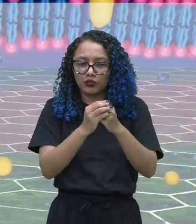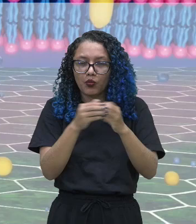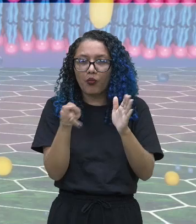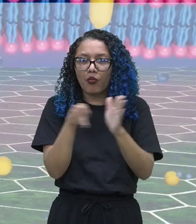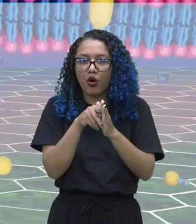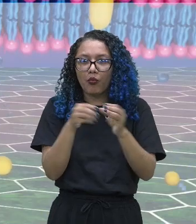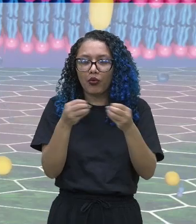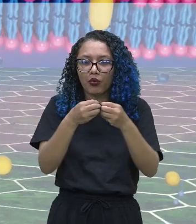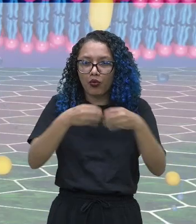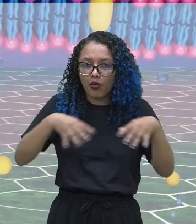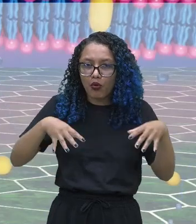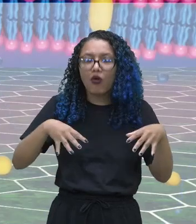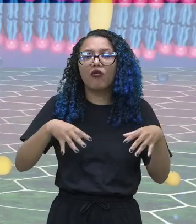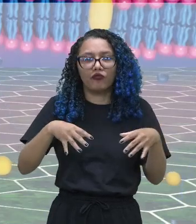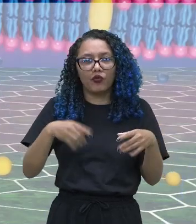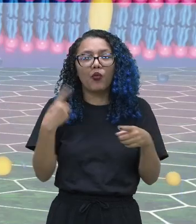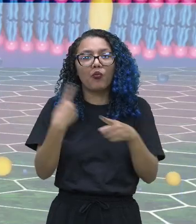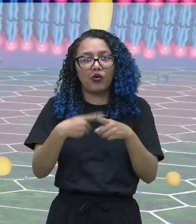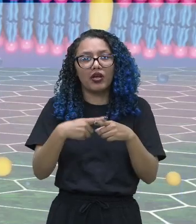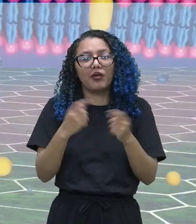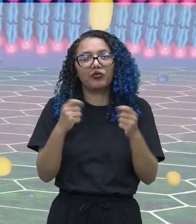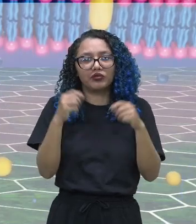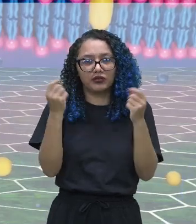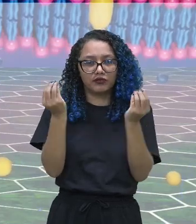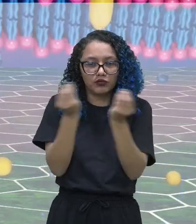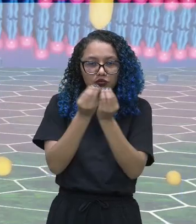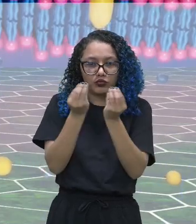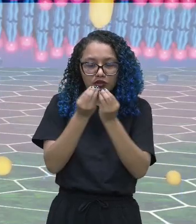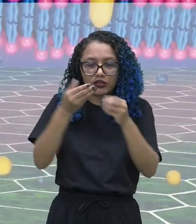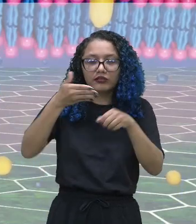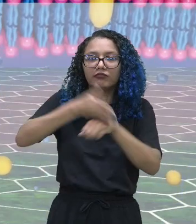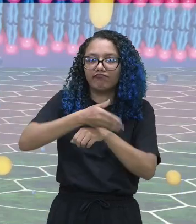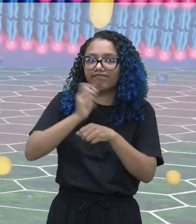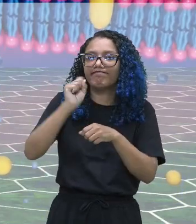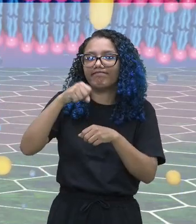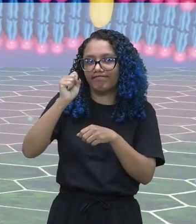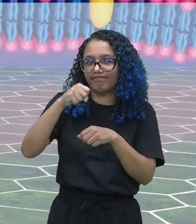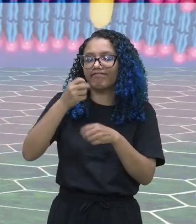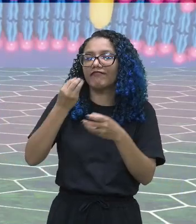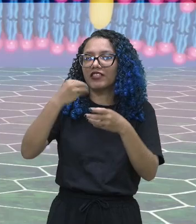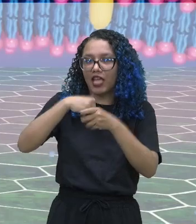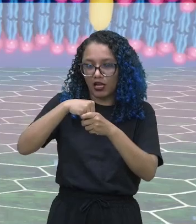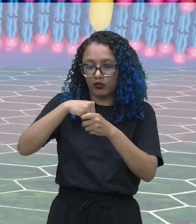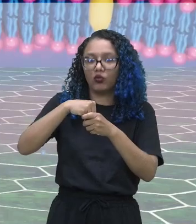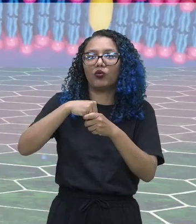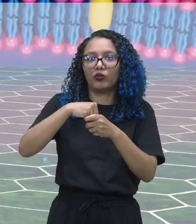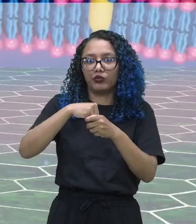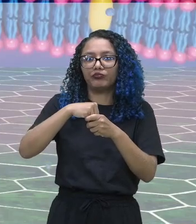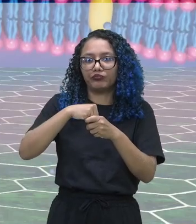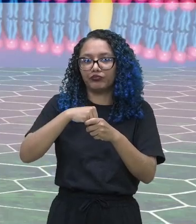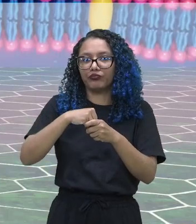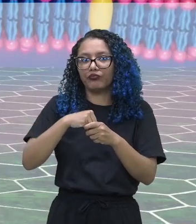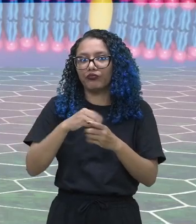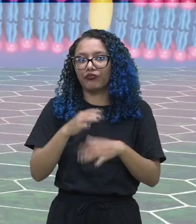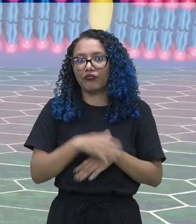porosas e elas permitem a passagem de substâncias entre esse meio, né, o meio